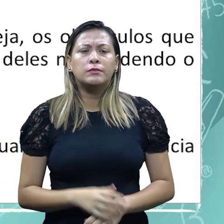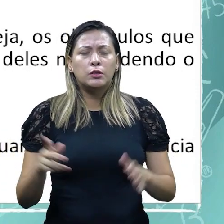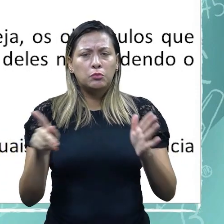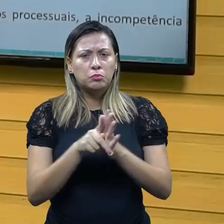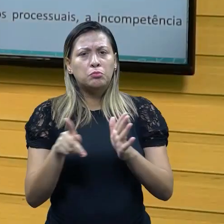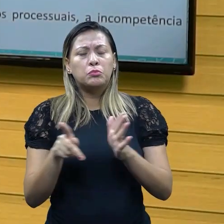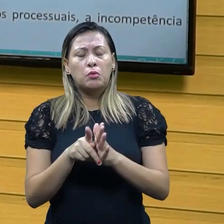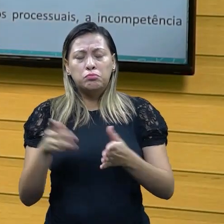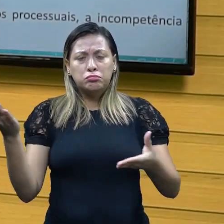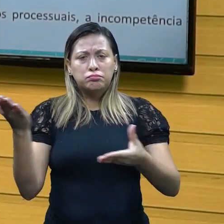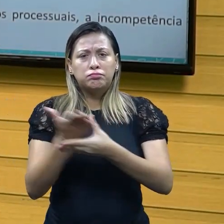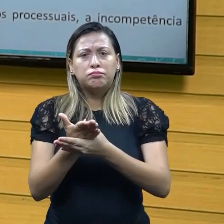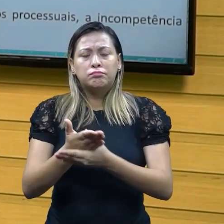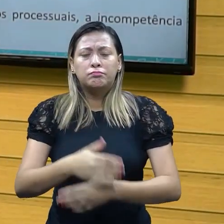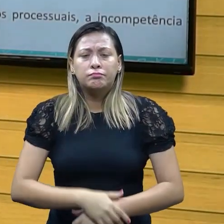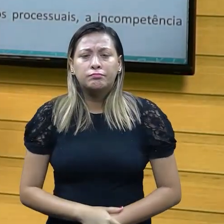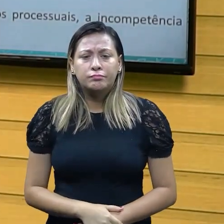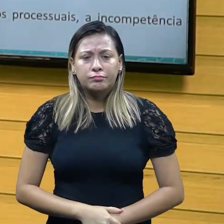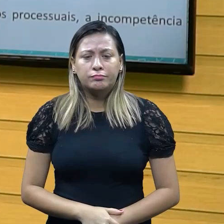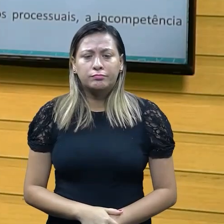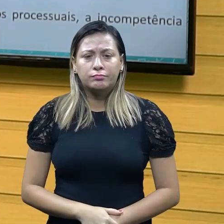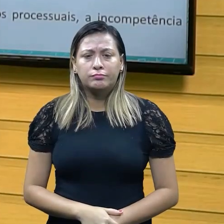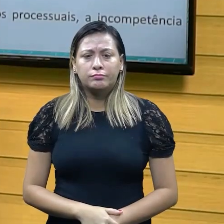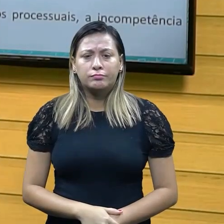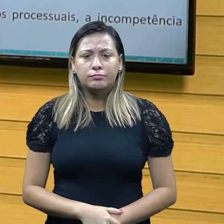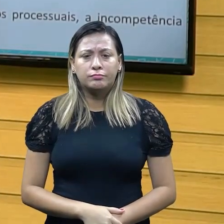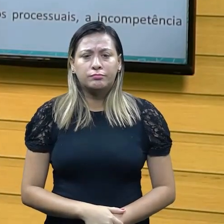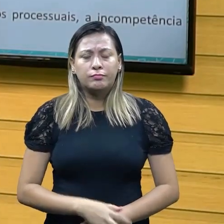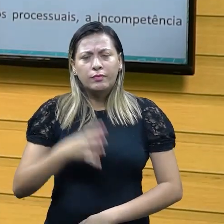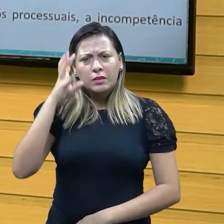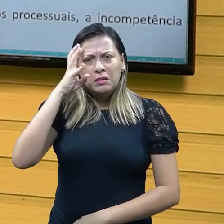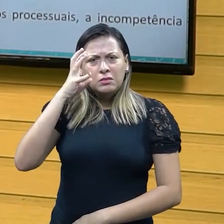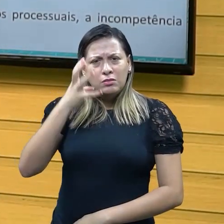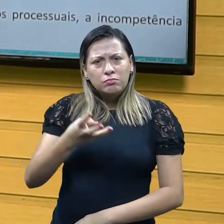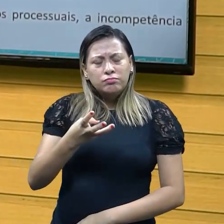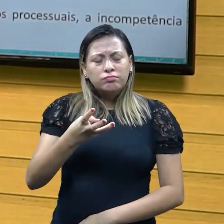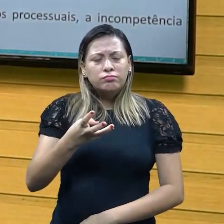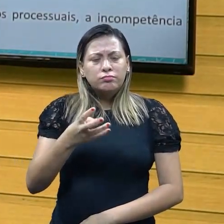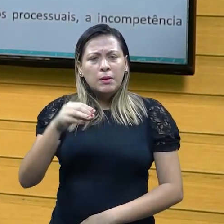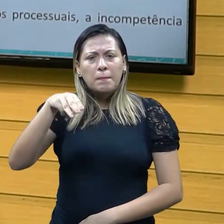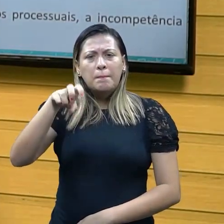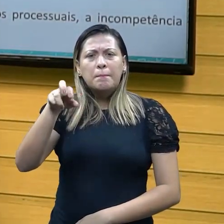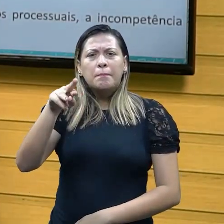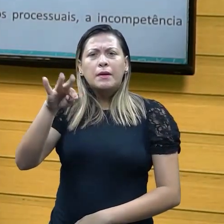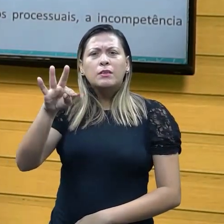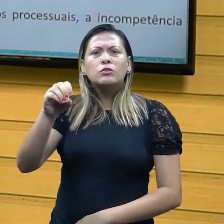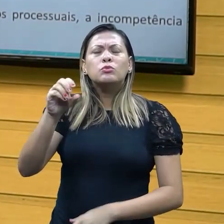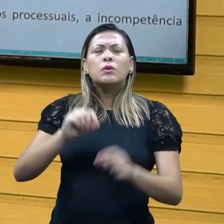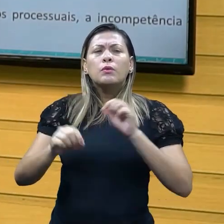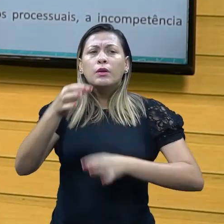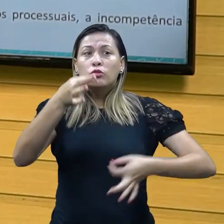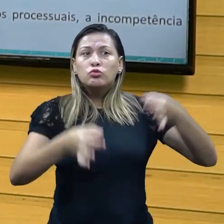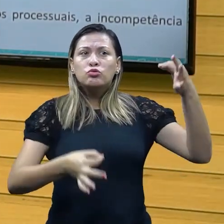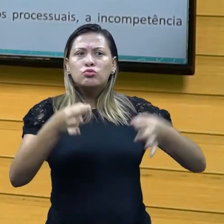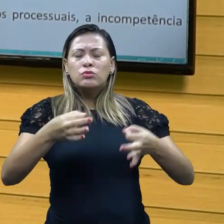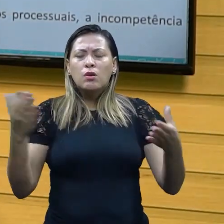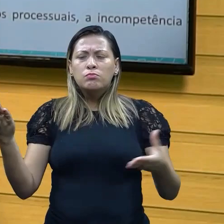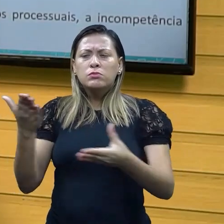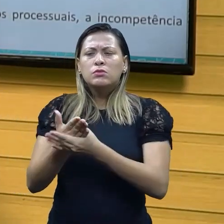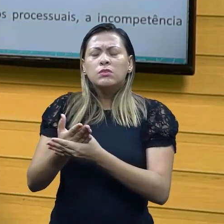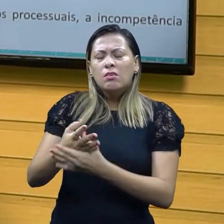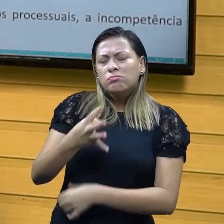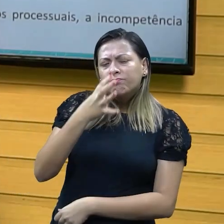processo. Falar a seguinte situação: resolver o mérito é ele julgar o processo, ele analisar o